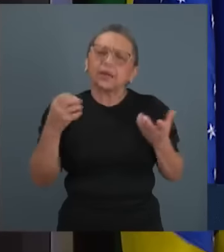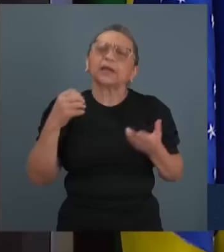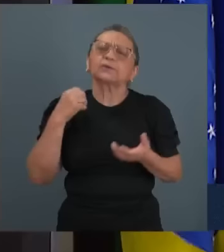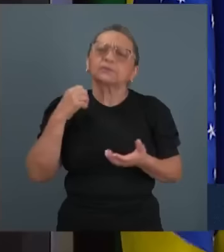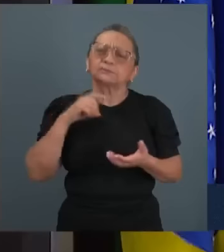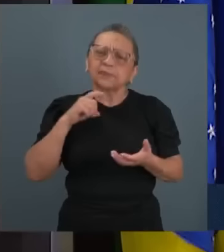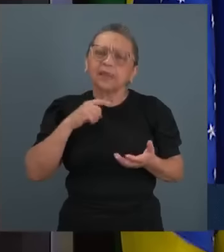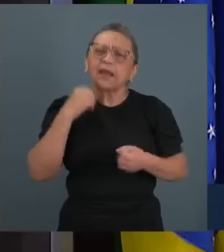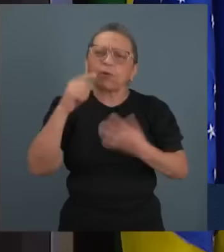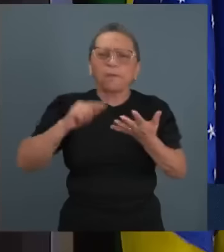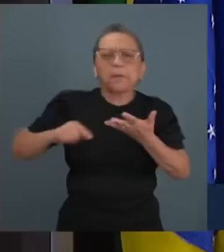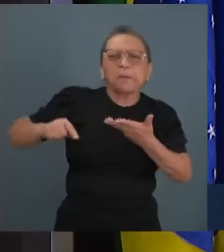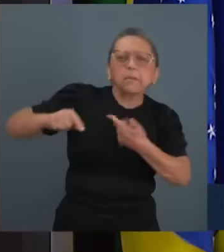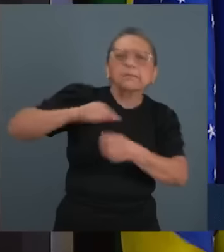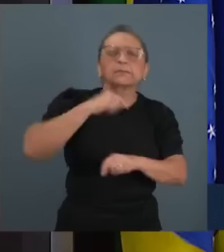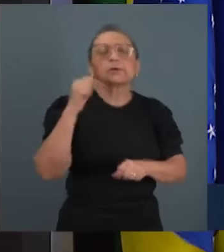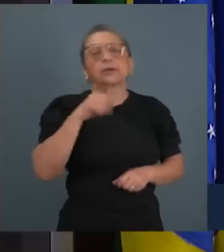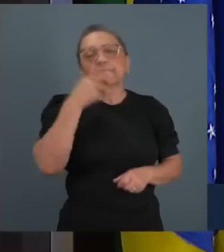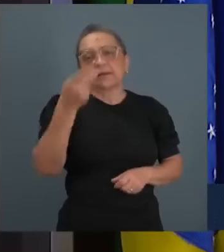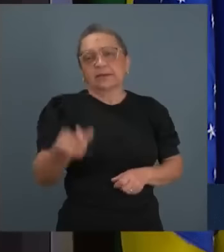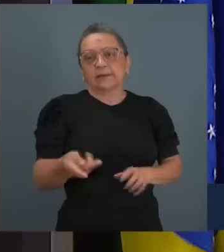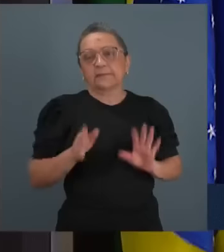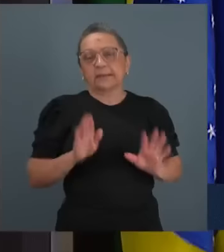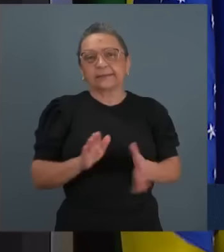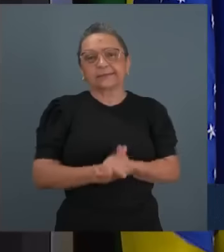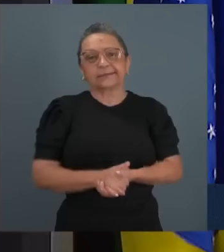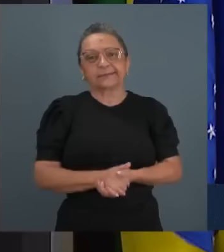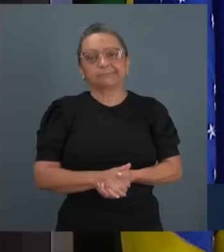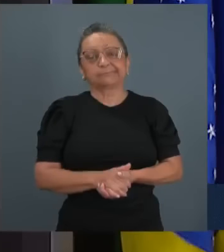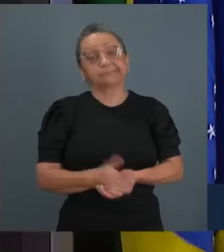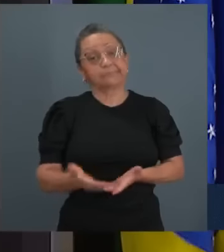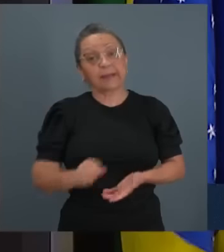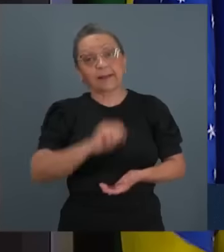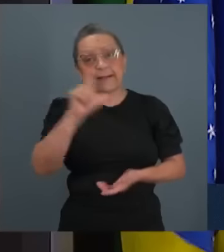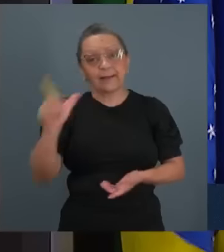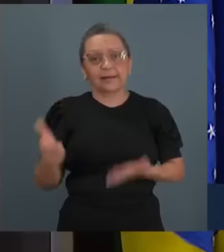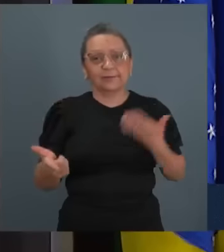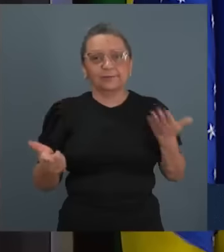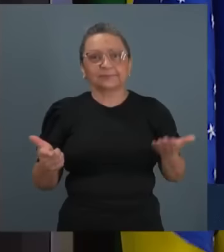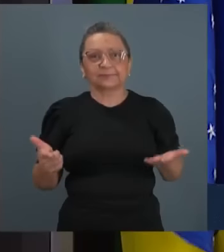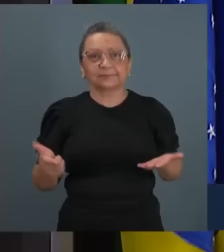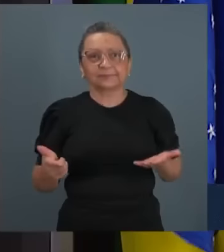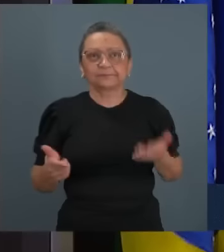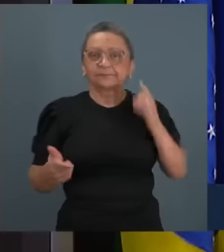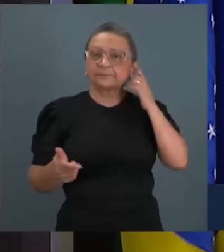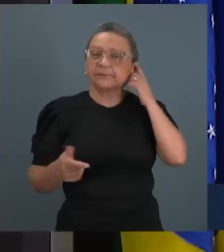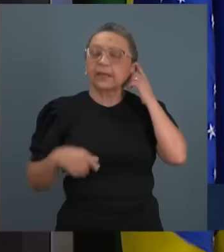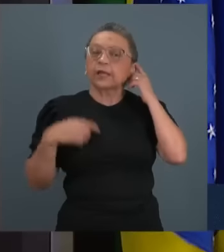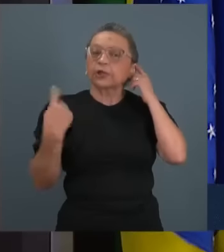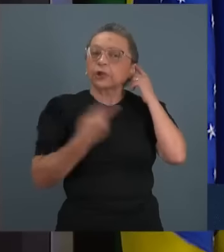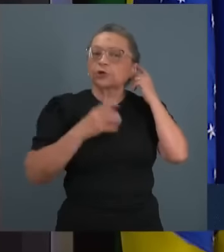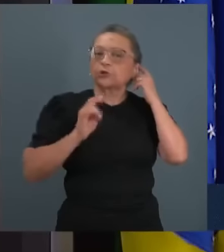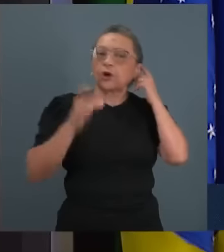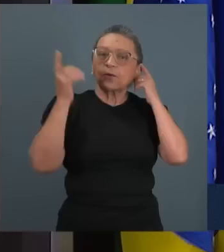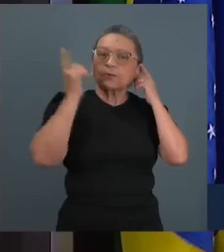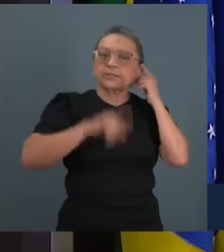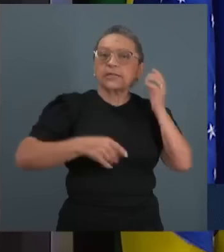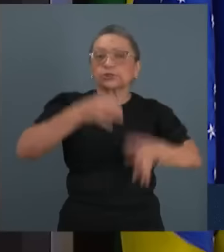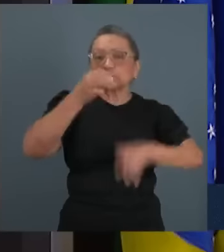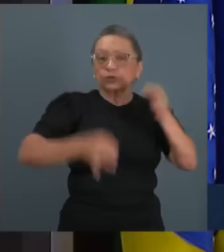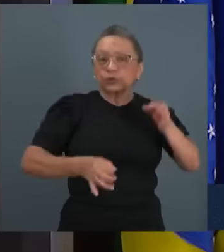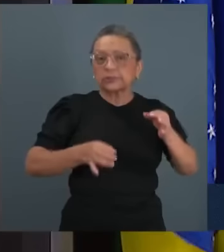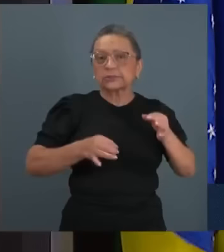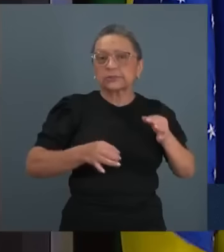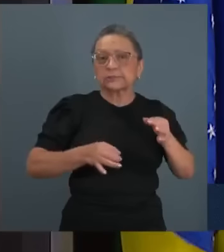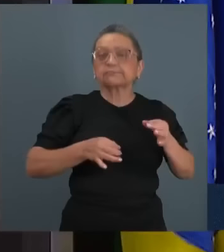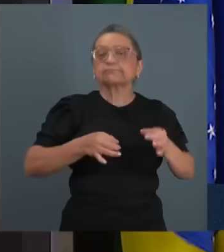pontos aqui. Mas, senhor presidente, é claro que a gente só vai conseguir justiça com